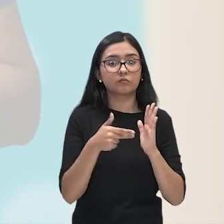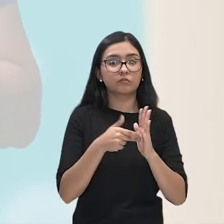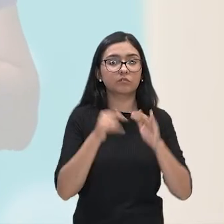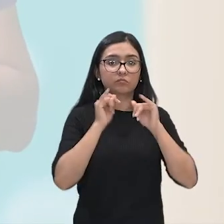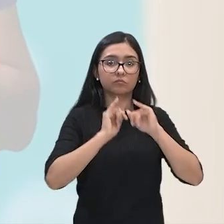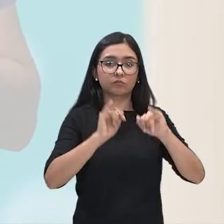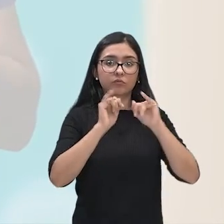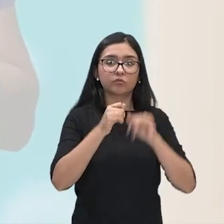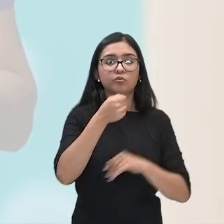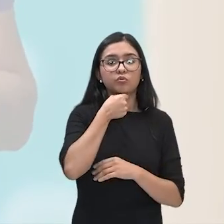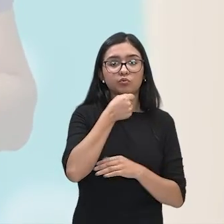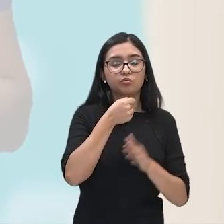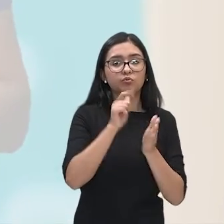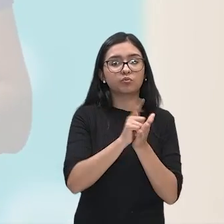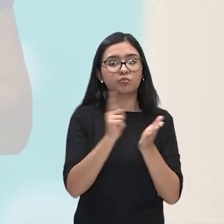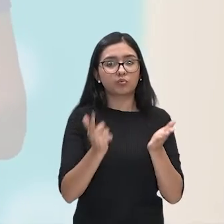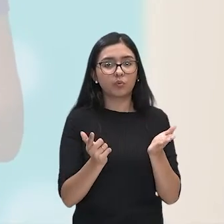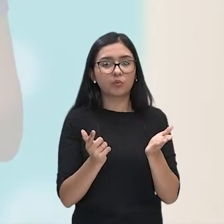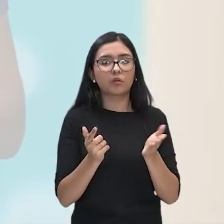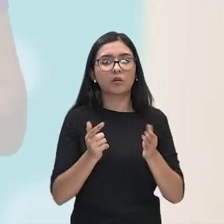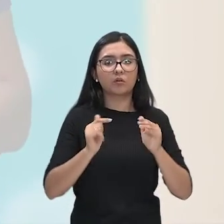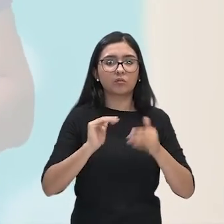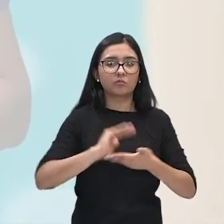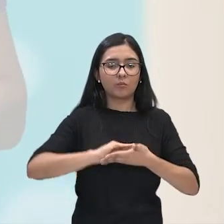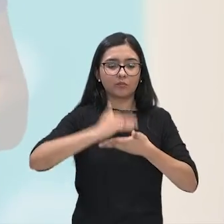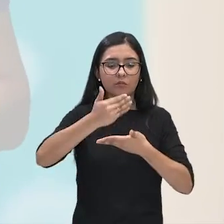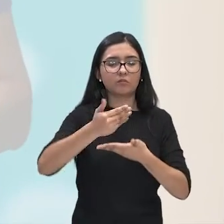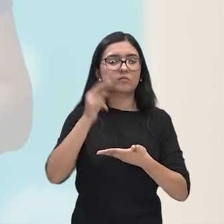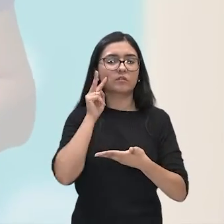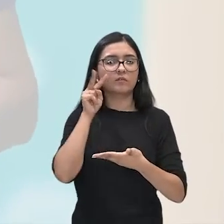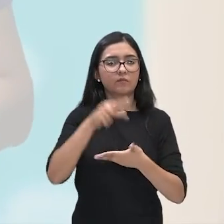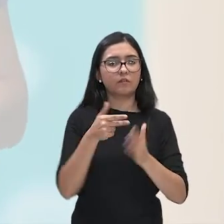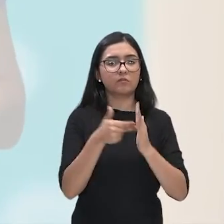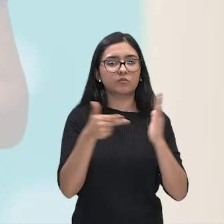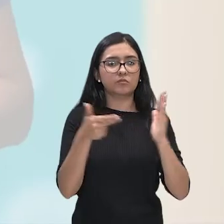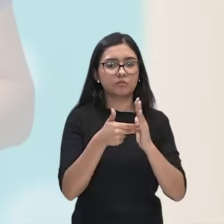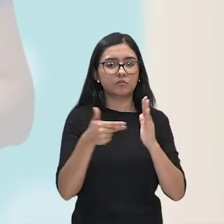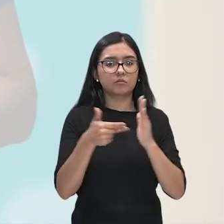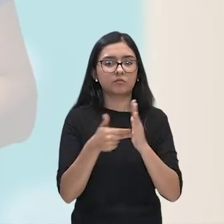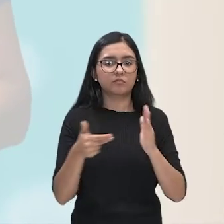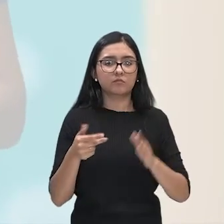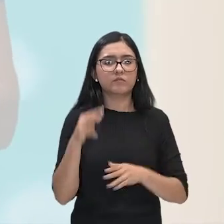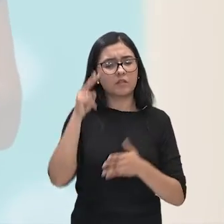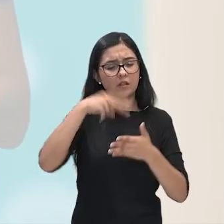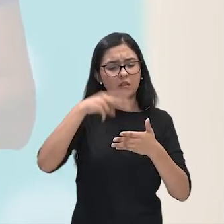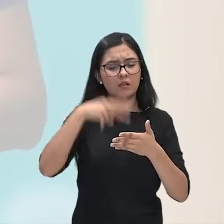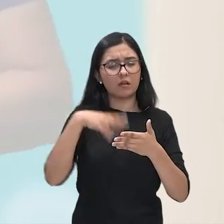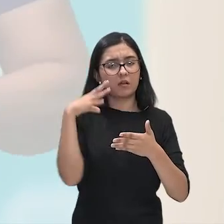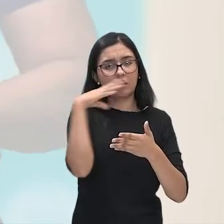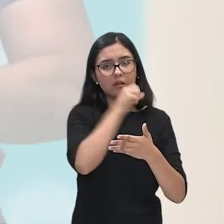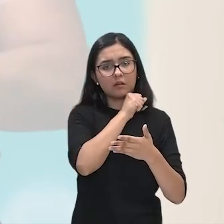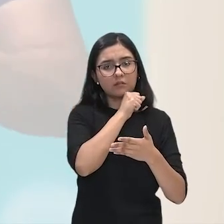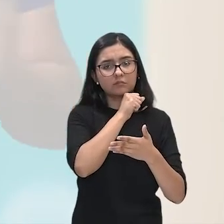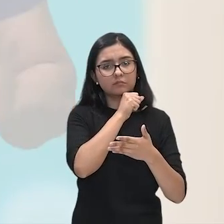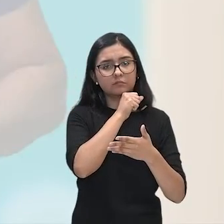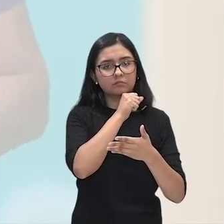jornal, você abre aí o seu computador, a internet, você lê a notícia